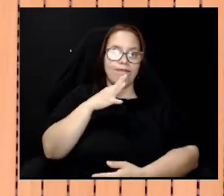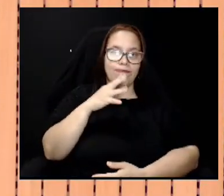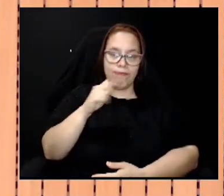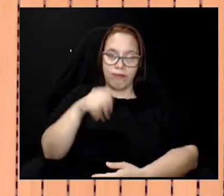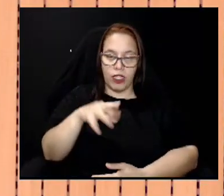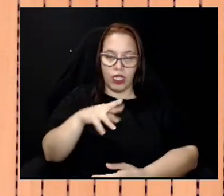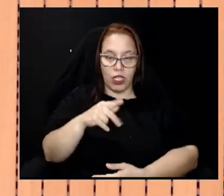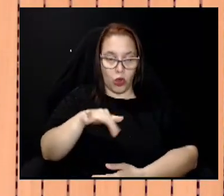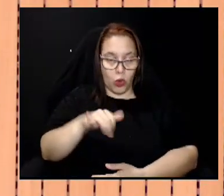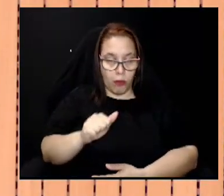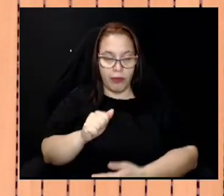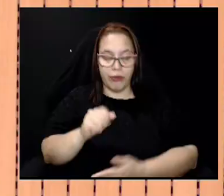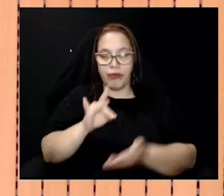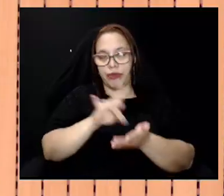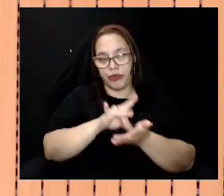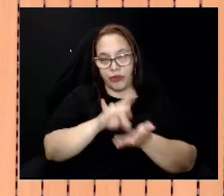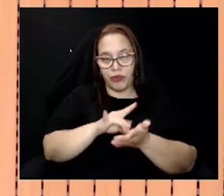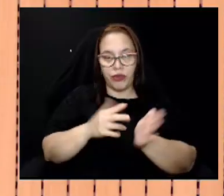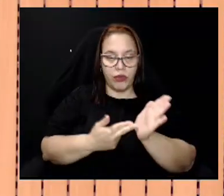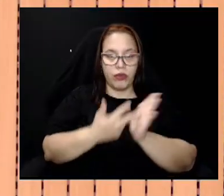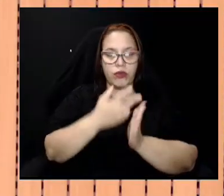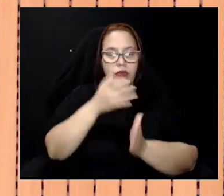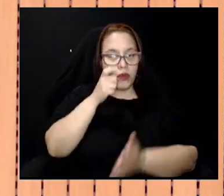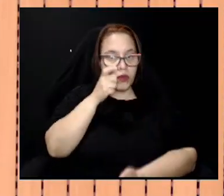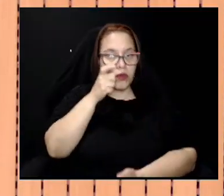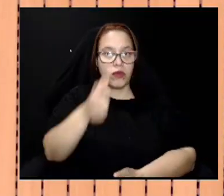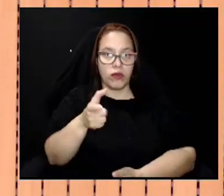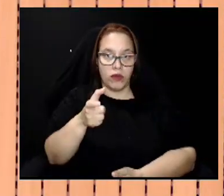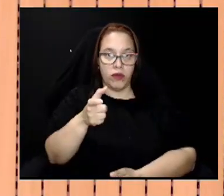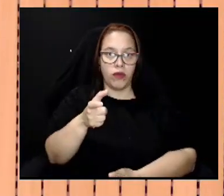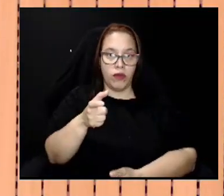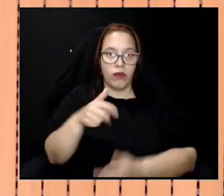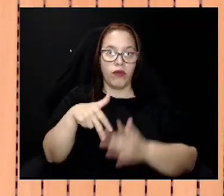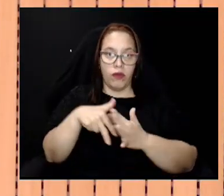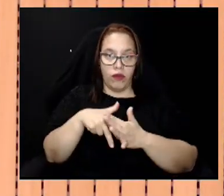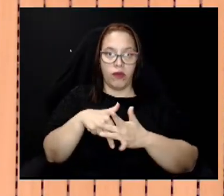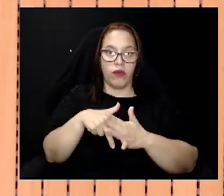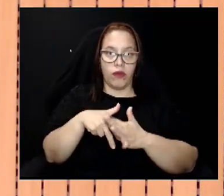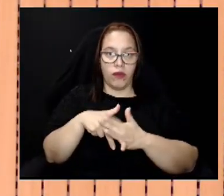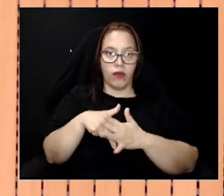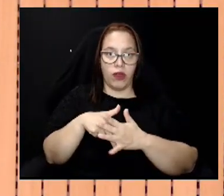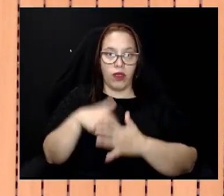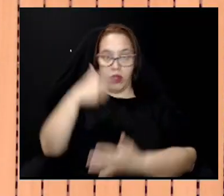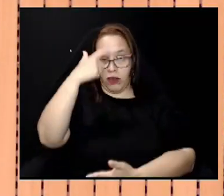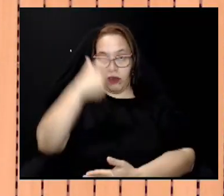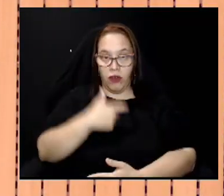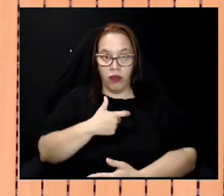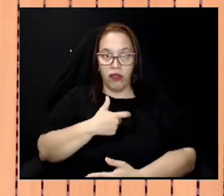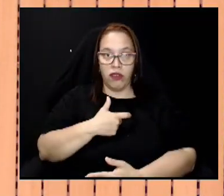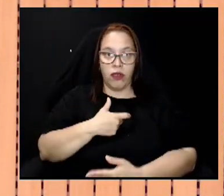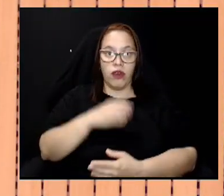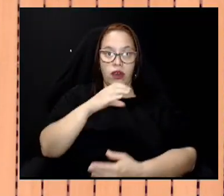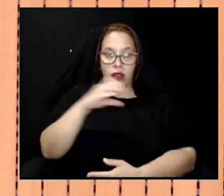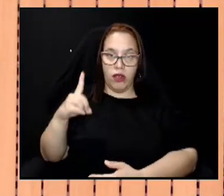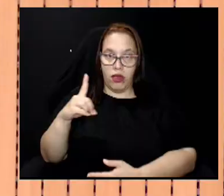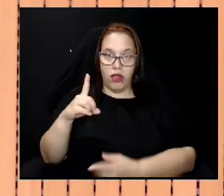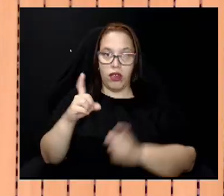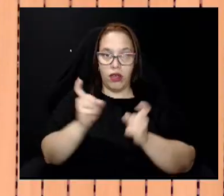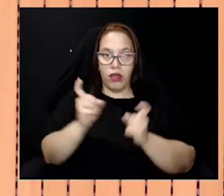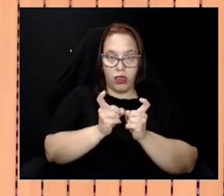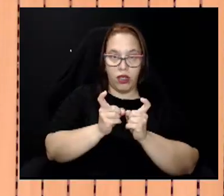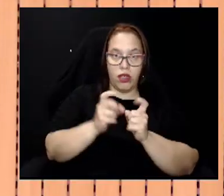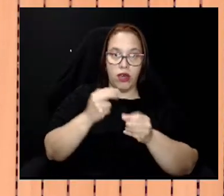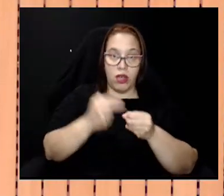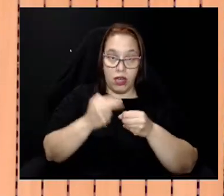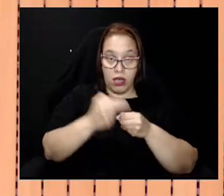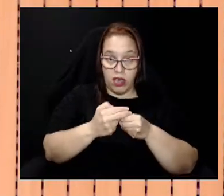de fato, o cirurgião se interesse pela paciente. Eu sou o coordenador da ginecologia oncológica da Unicamp, chefe